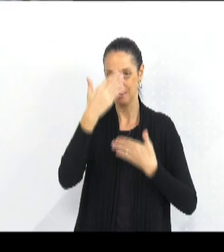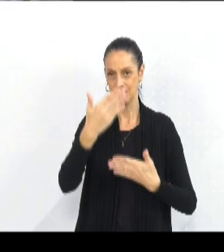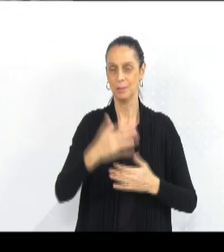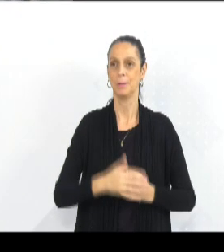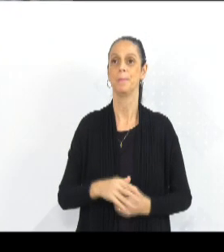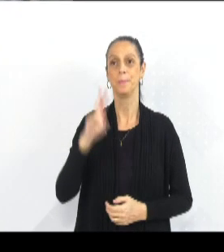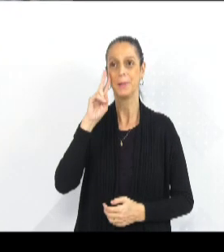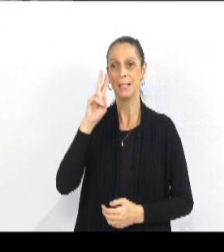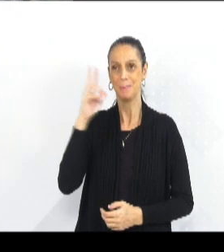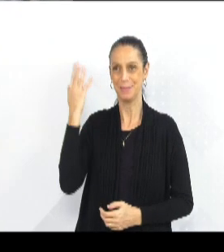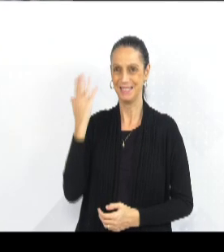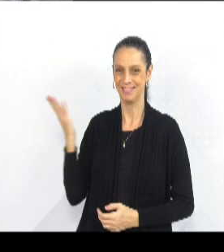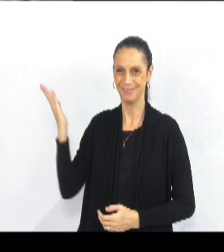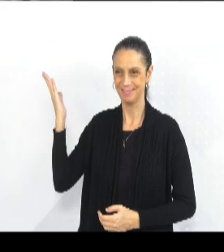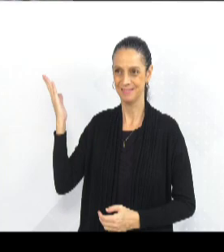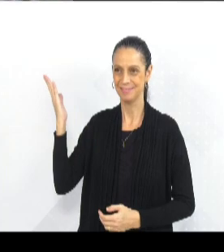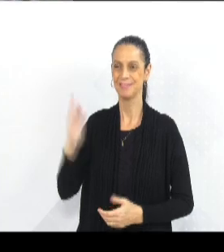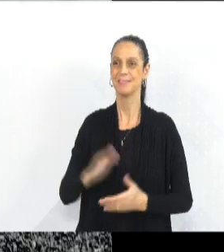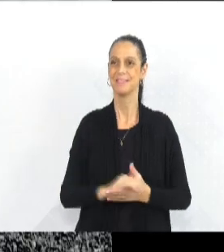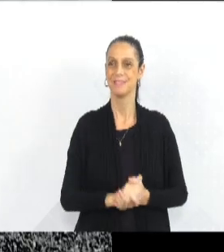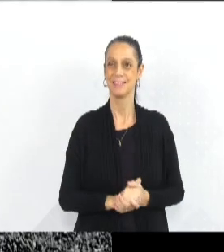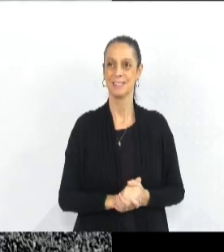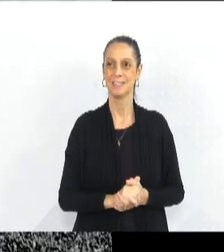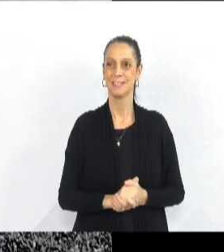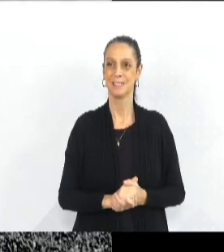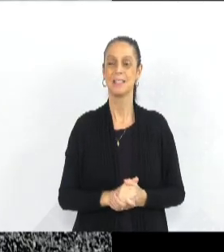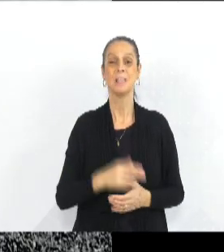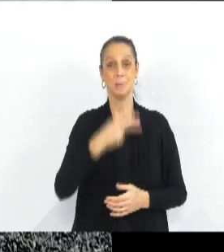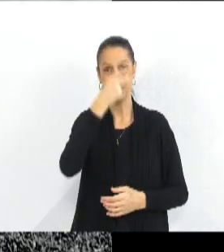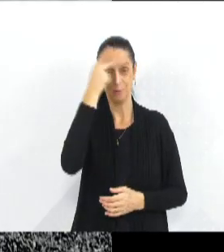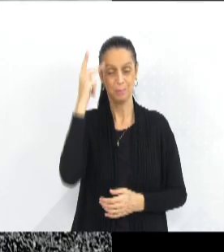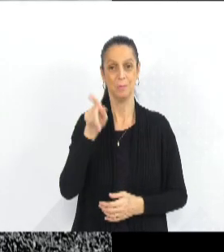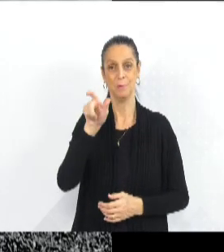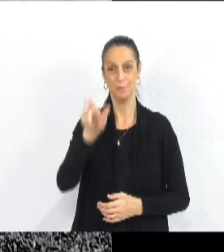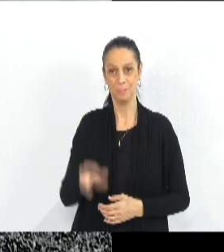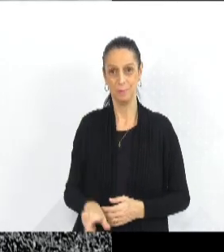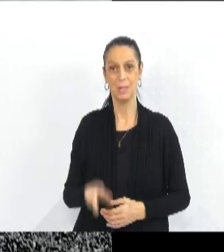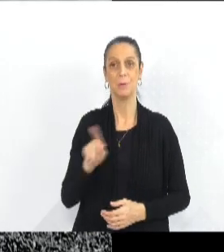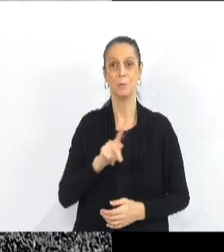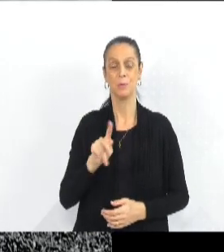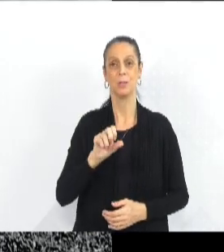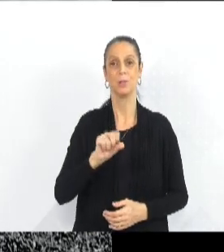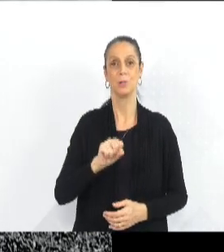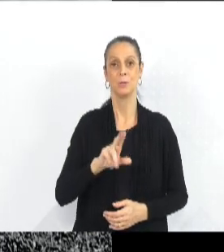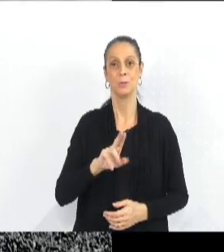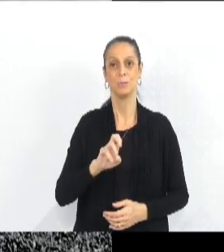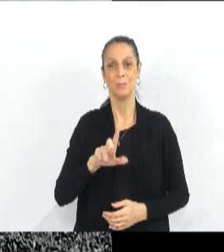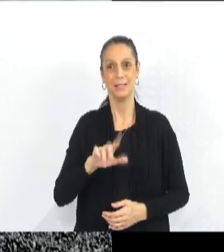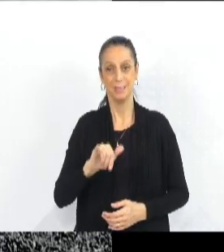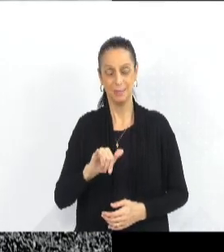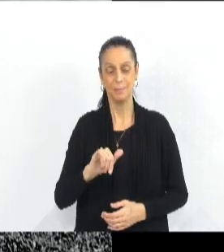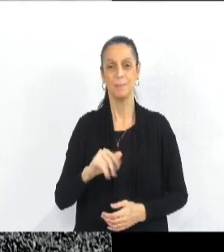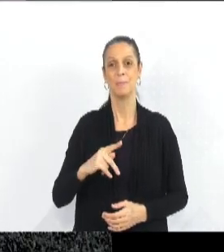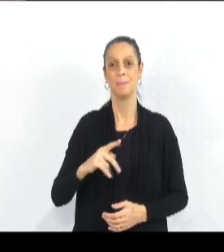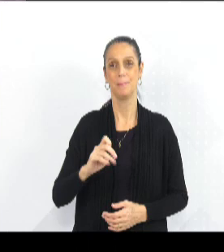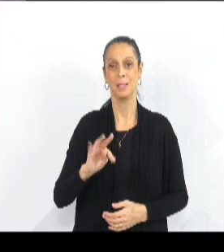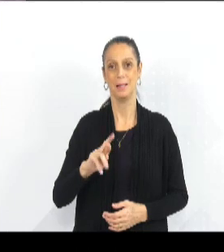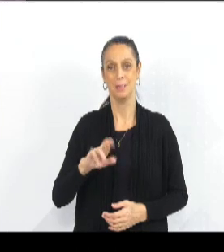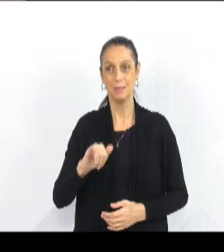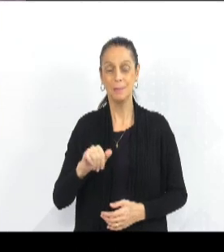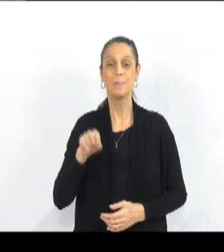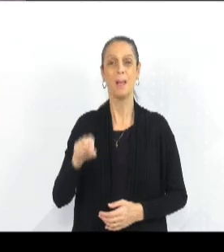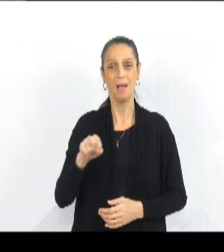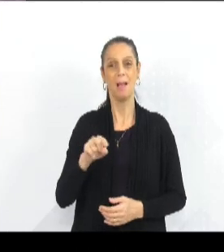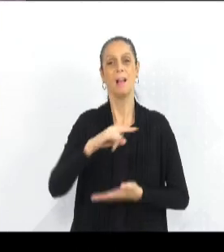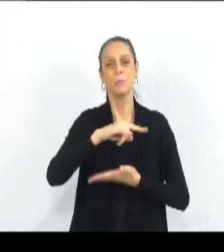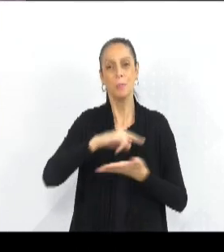aqui lembrar o trabalho e a dedicação e o entusiasmo da professora Sueli Maria Vanzuita Petri, guardiã da história do